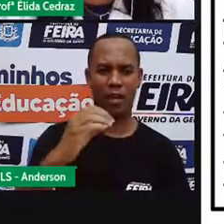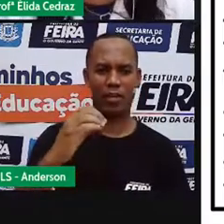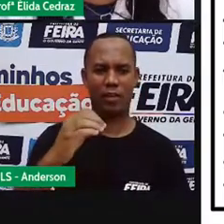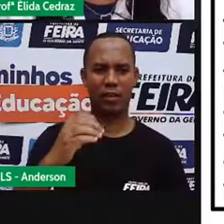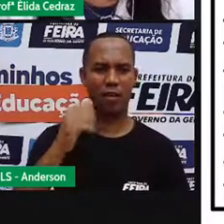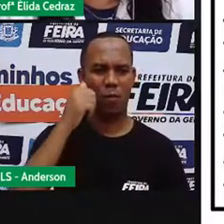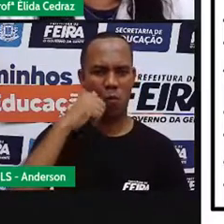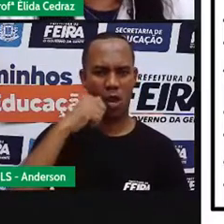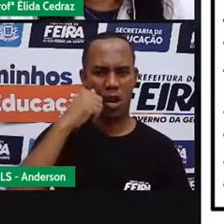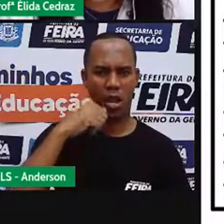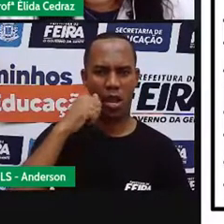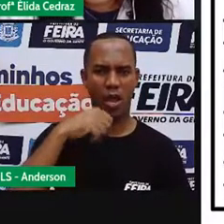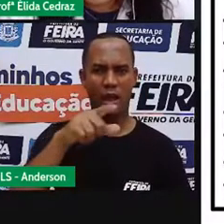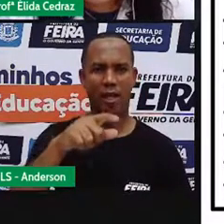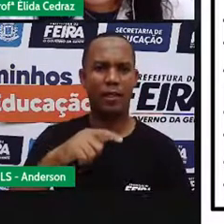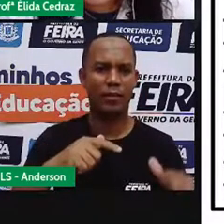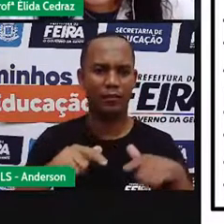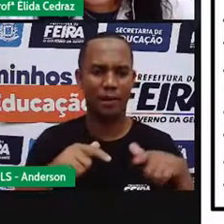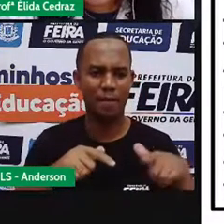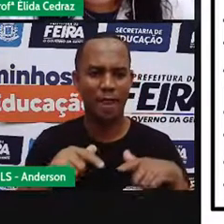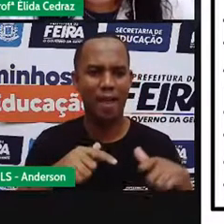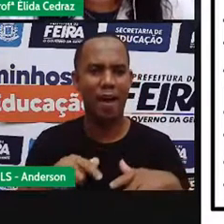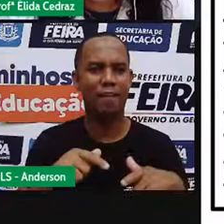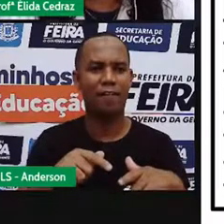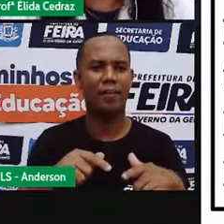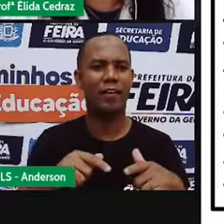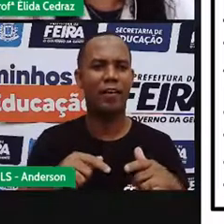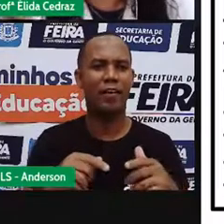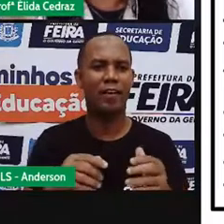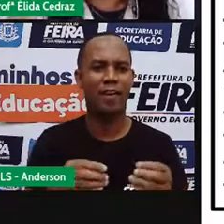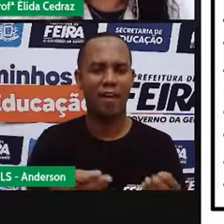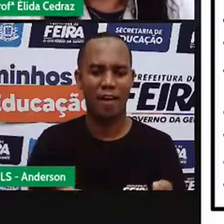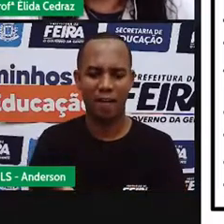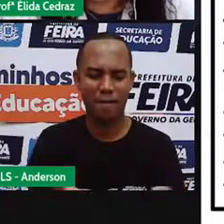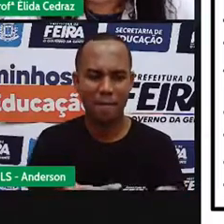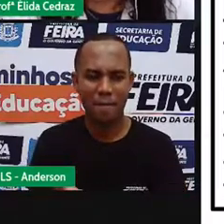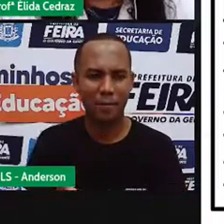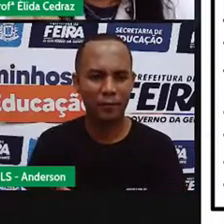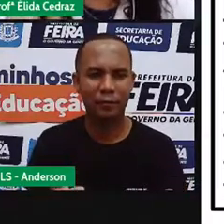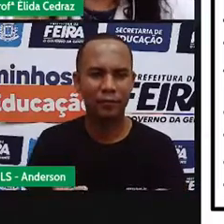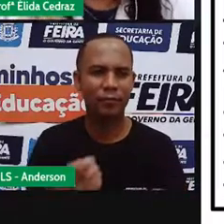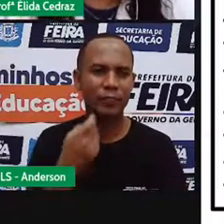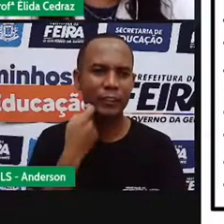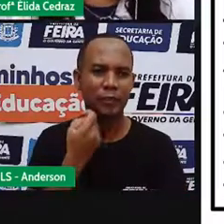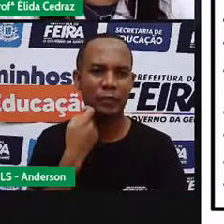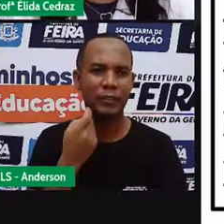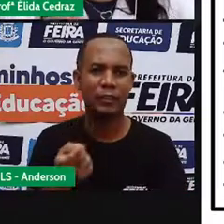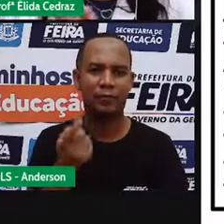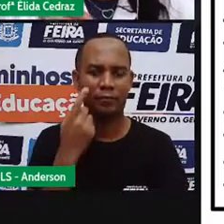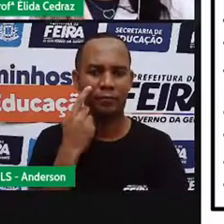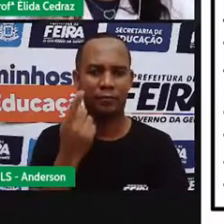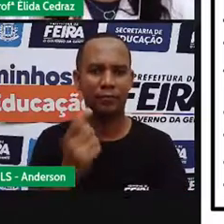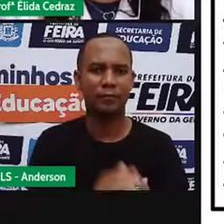ilha. Quer conhecer mais a história de Maria Filipa? Procura no Google, coloca assim, Maria